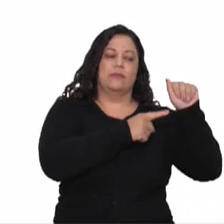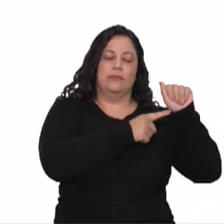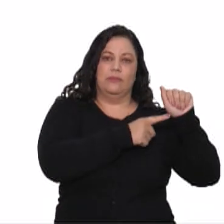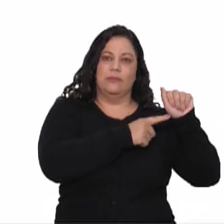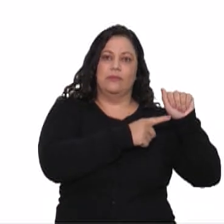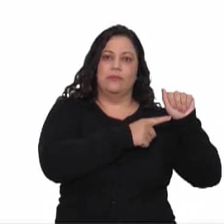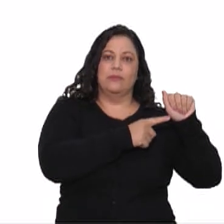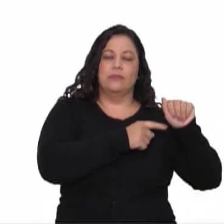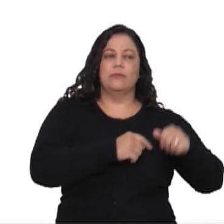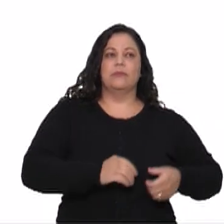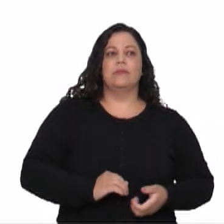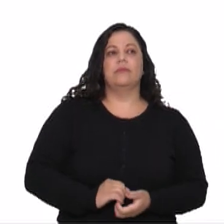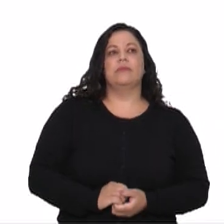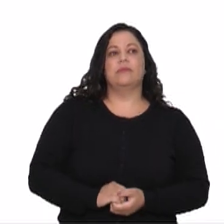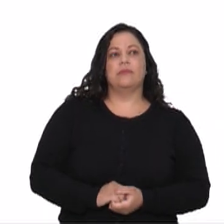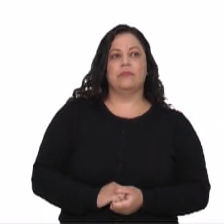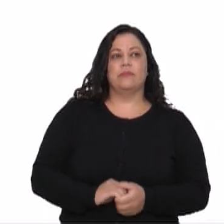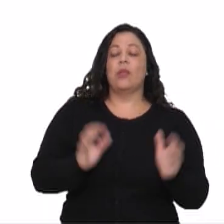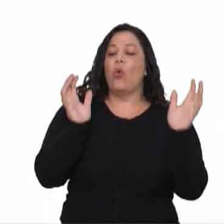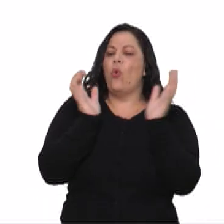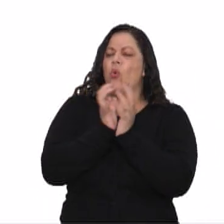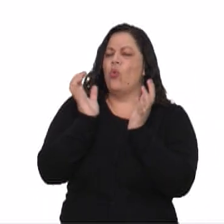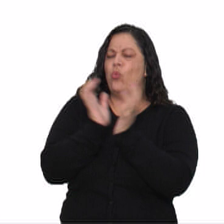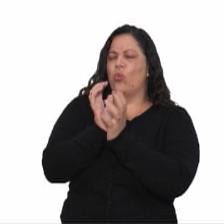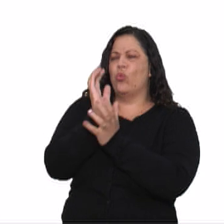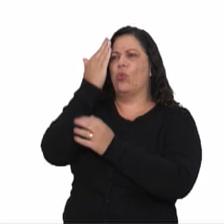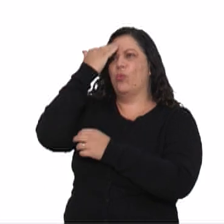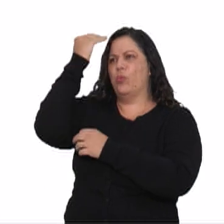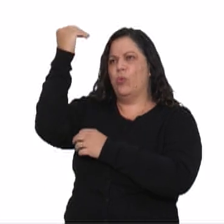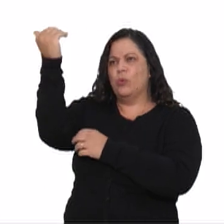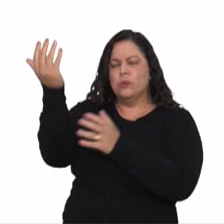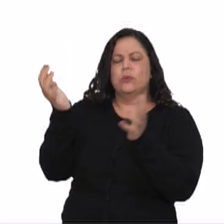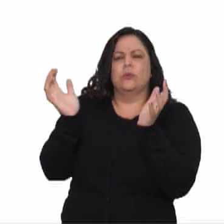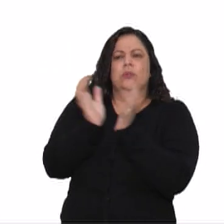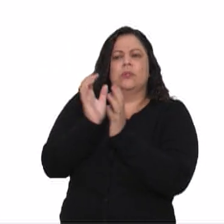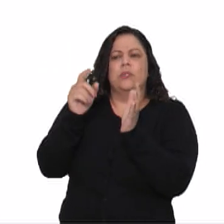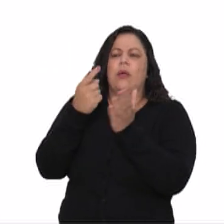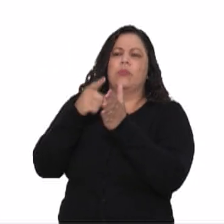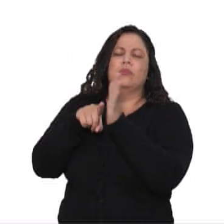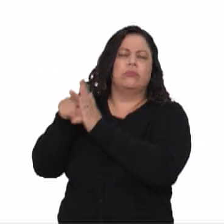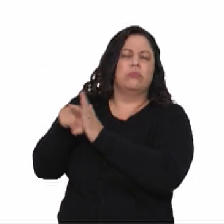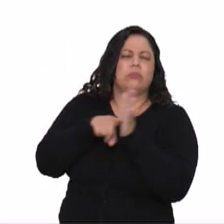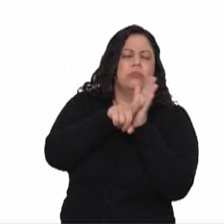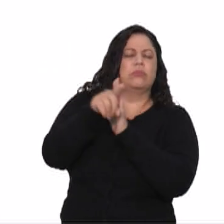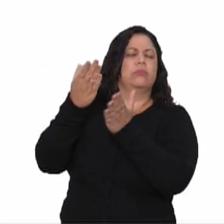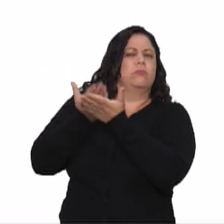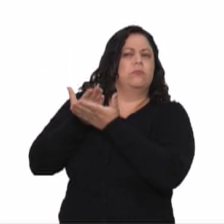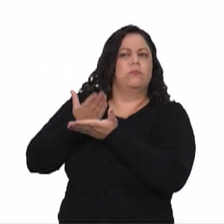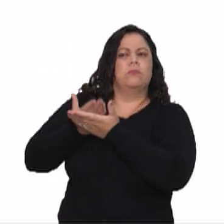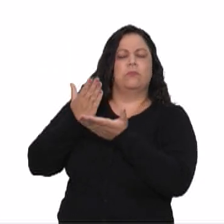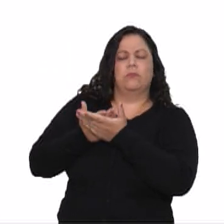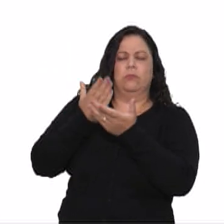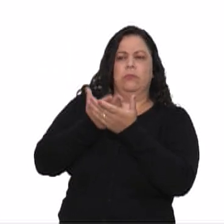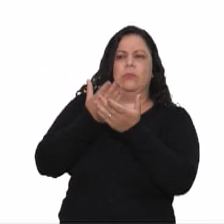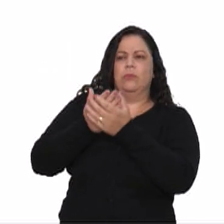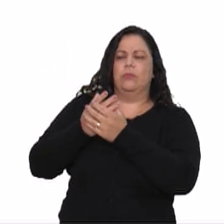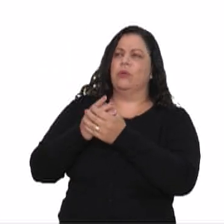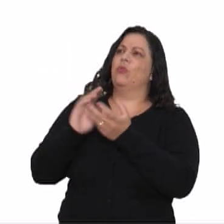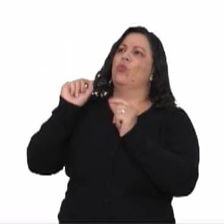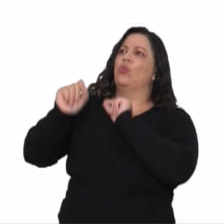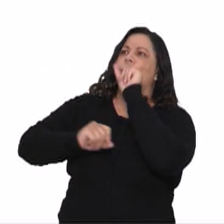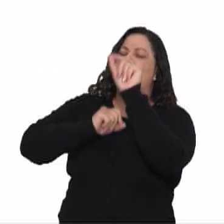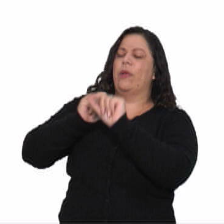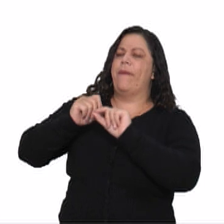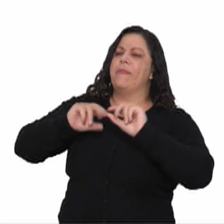Resposta da questão A. Grupo de sábios e eruditos itinerantes que dominavam técnicas de retórica e